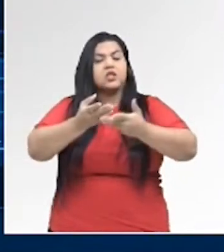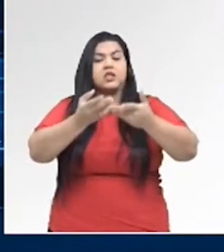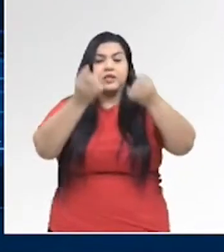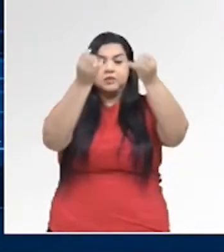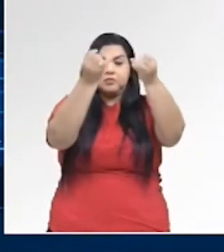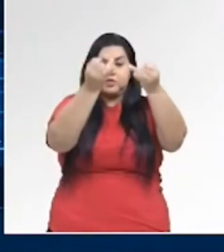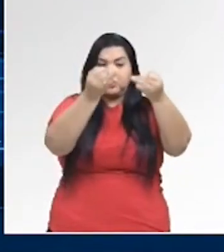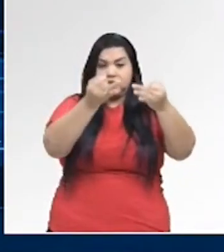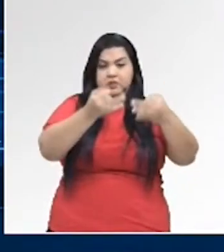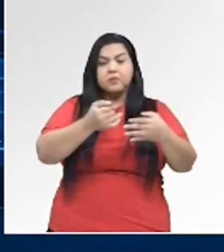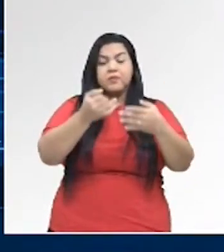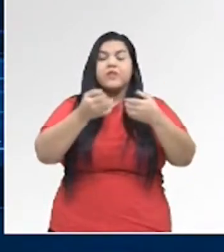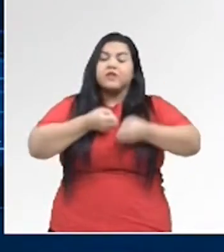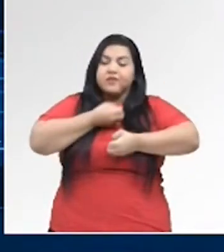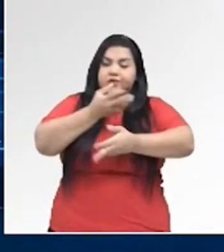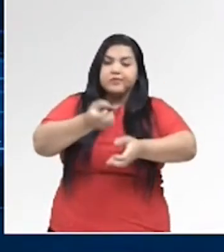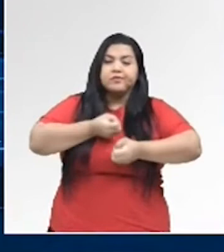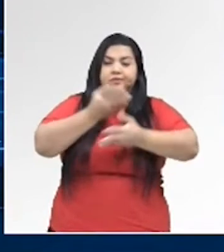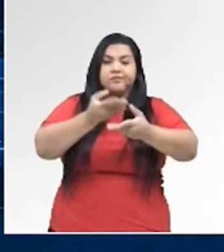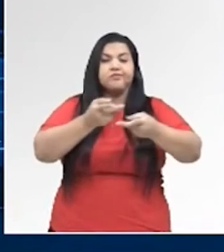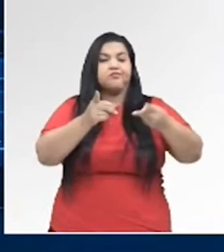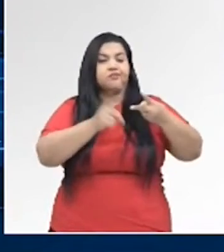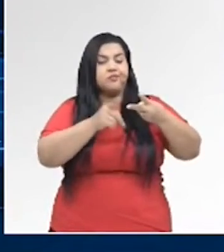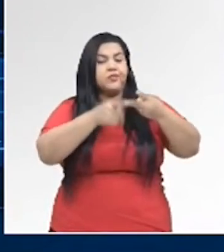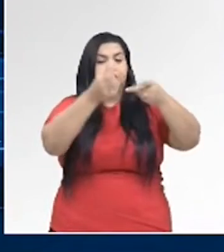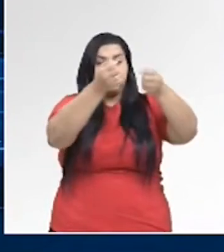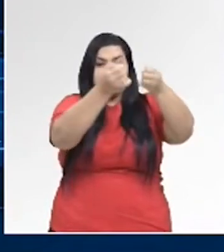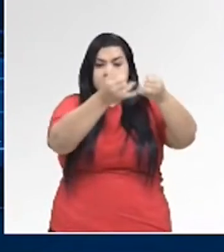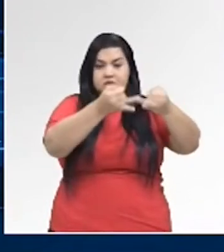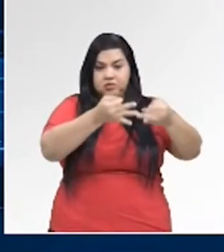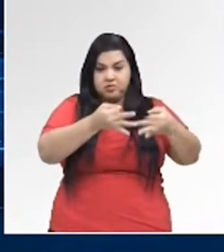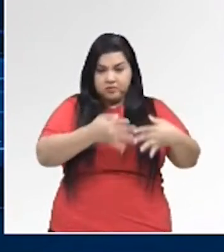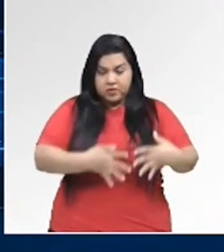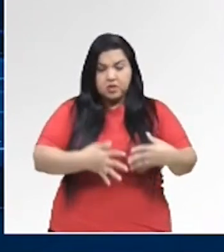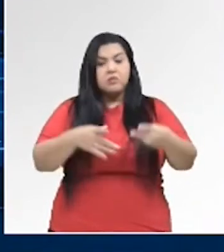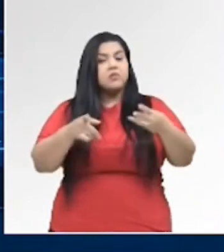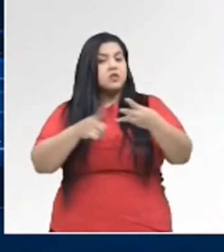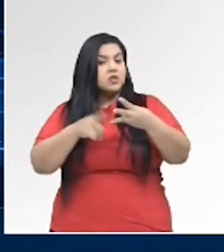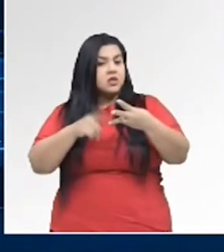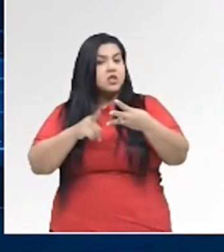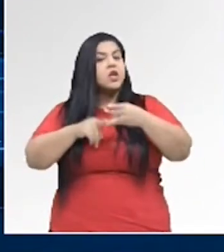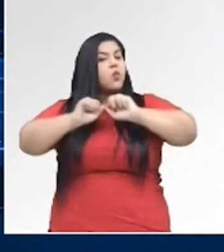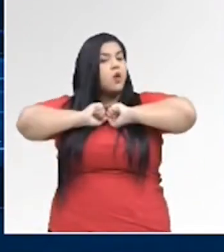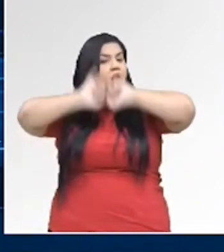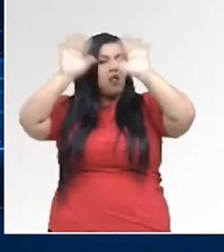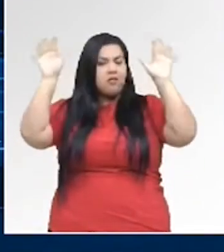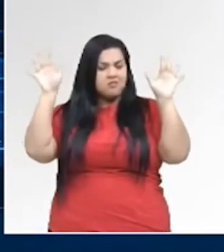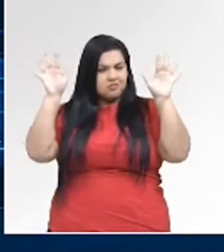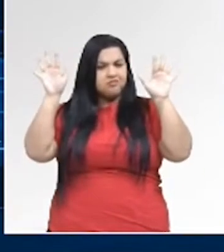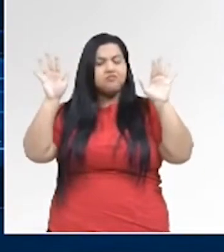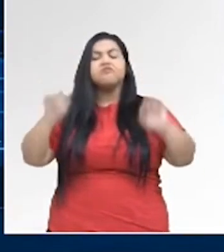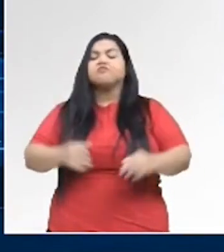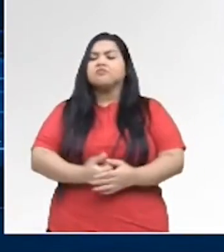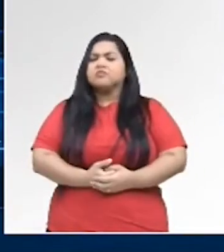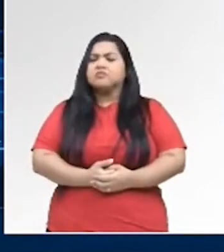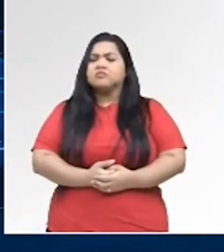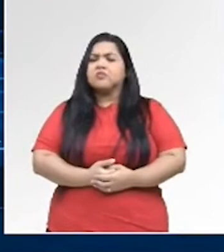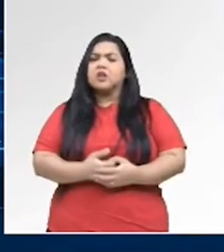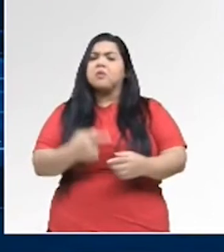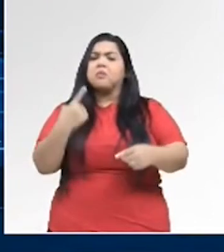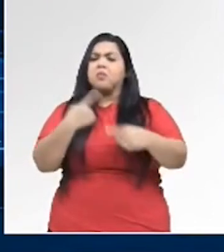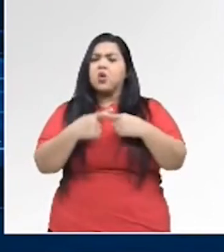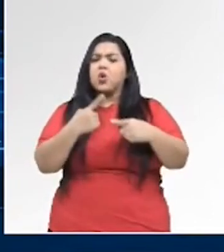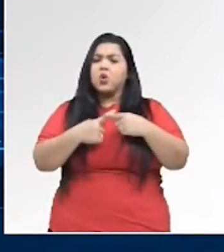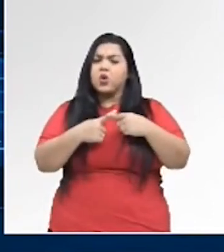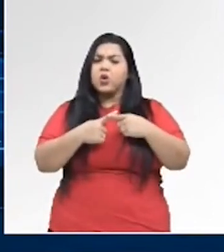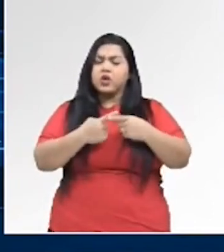linguagem informativa, uma linguagem explicativa e esclarecedora. Por que